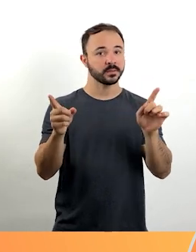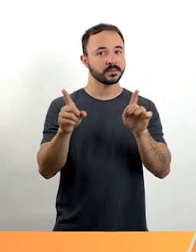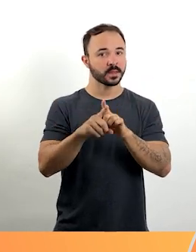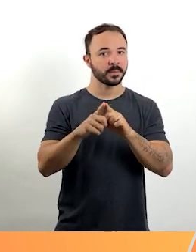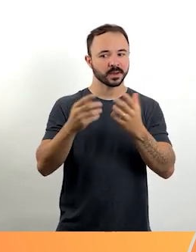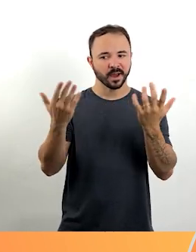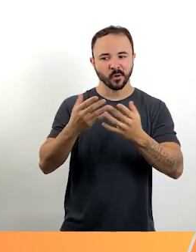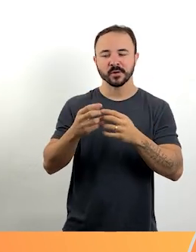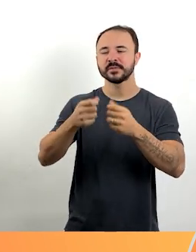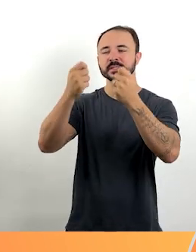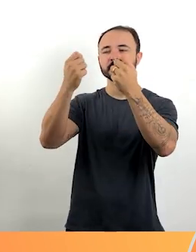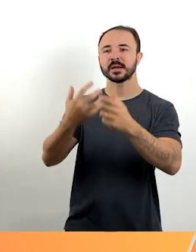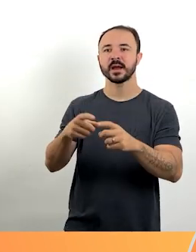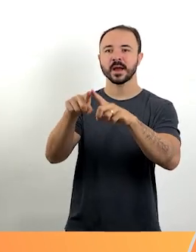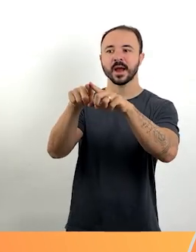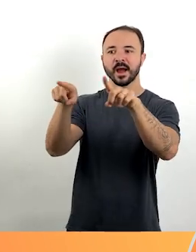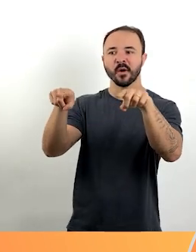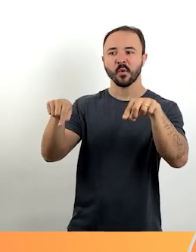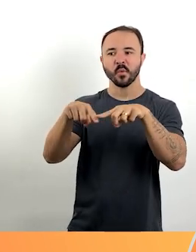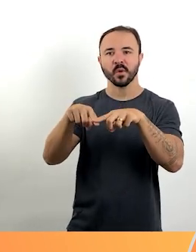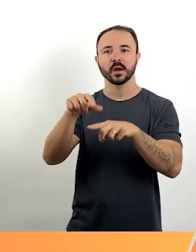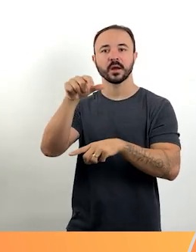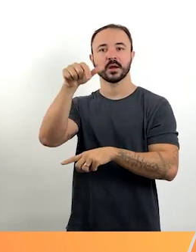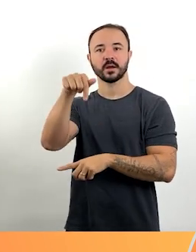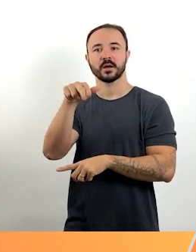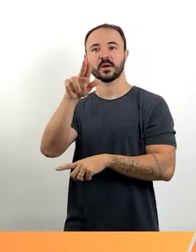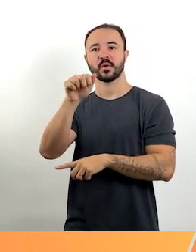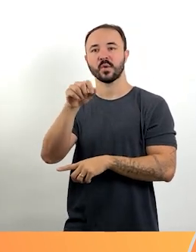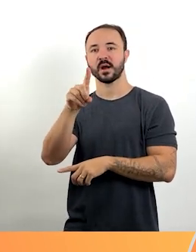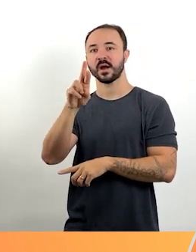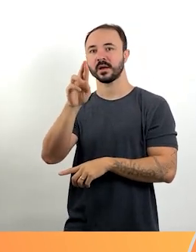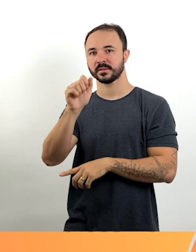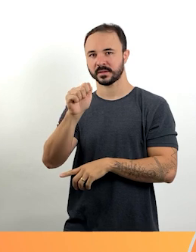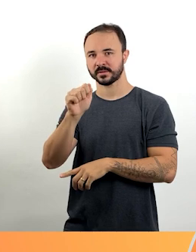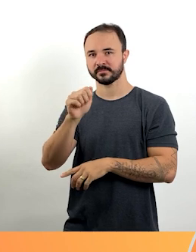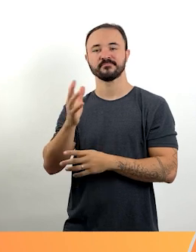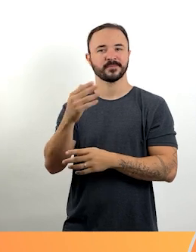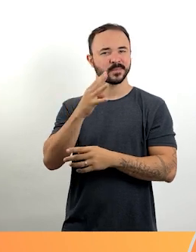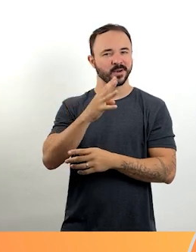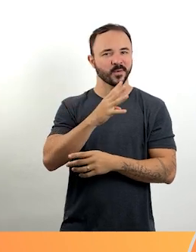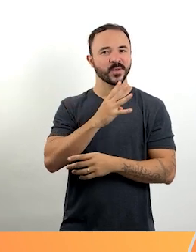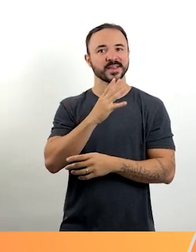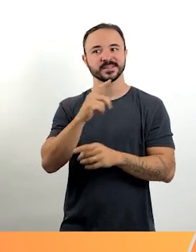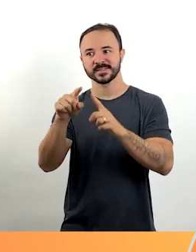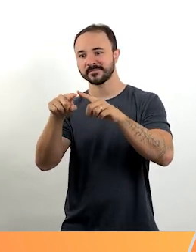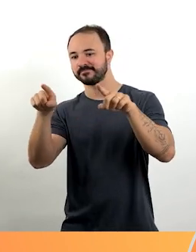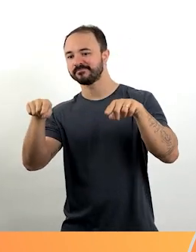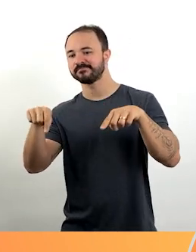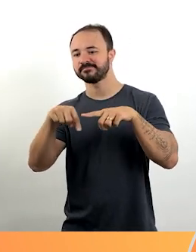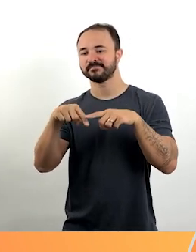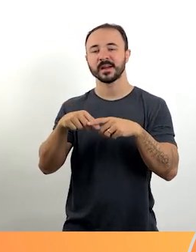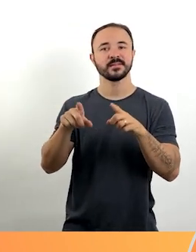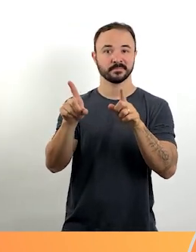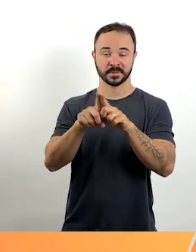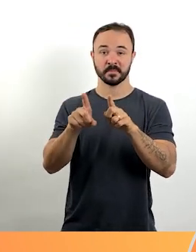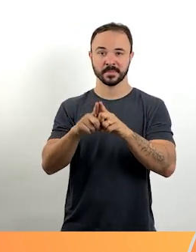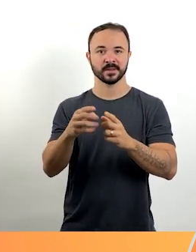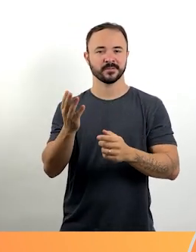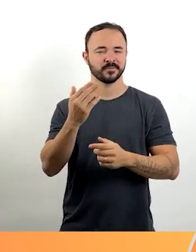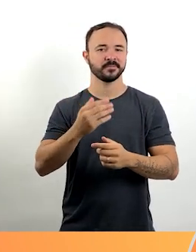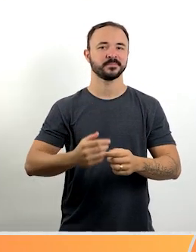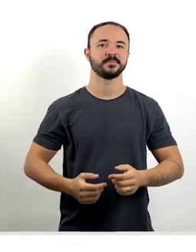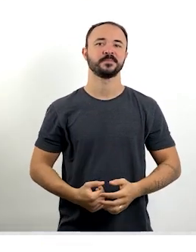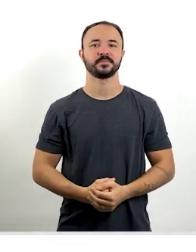sobre a quadra de jogo, certinho? E aí, eu te convido a conhecer um pouquinho mais a respeito dessa quadra nesse momento.